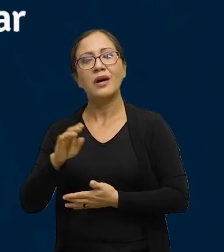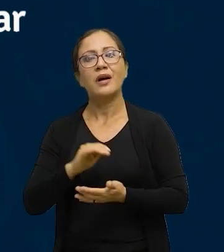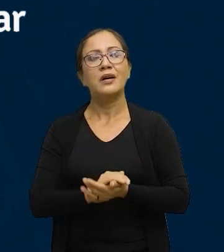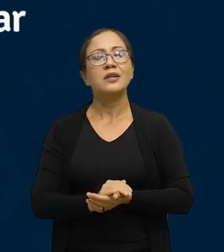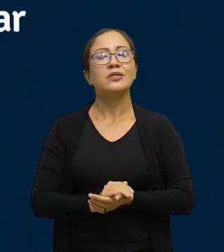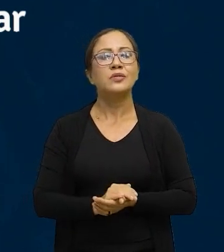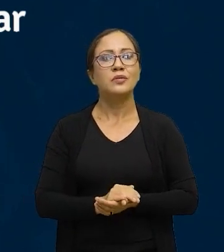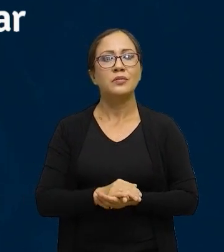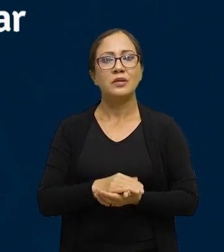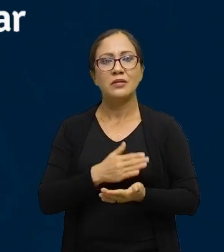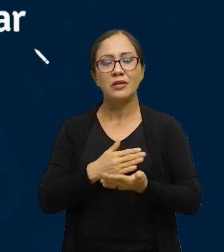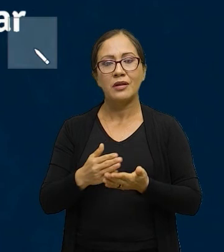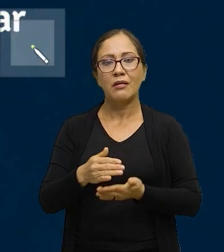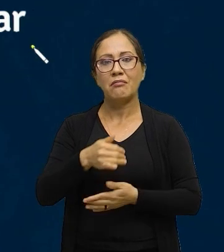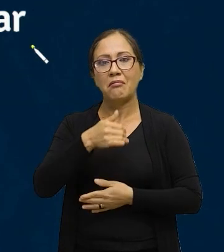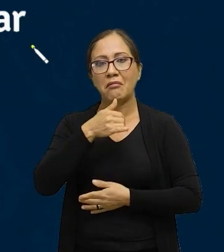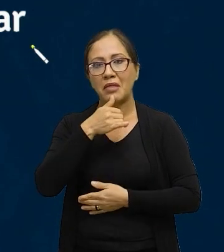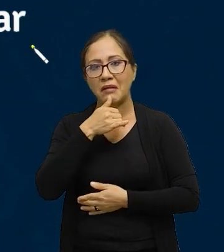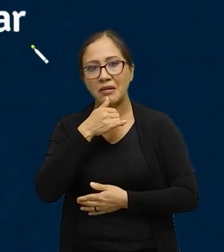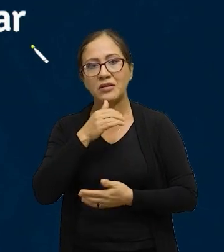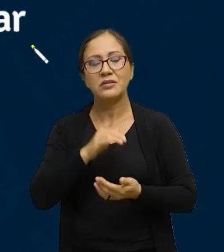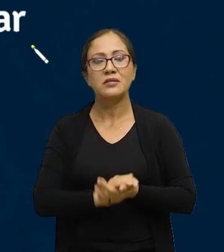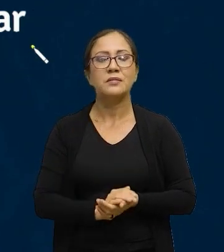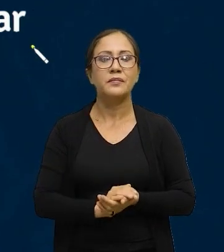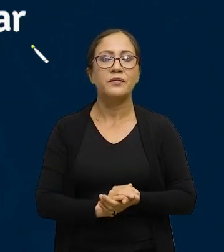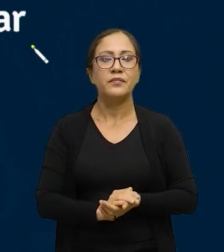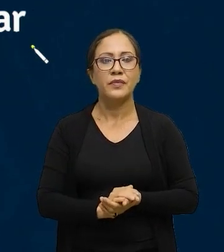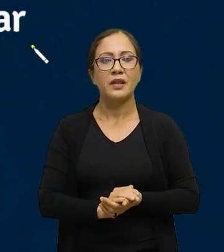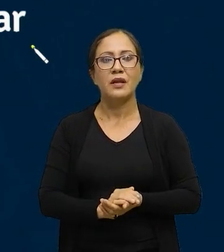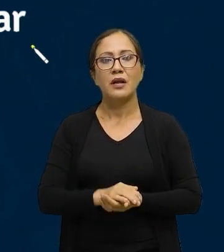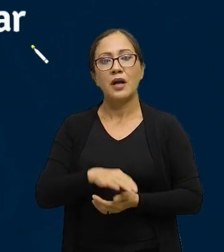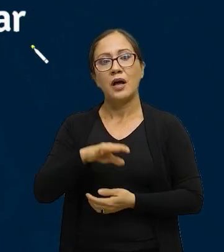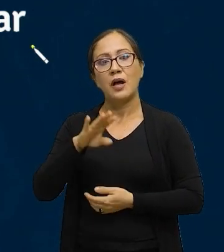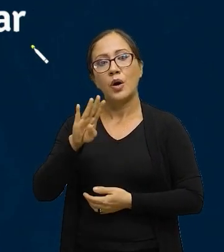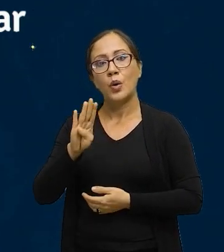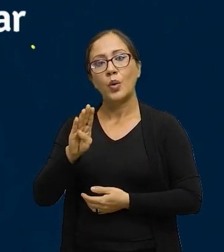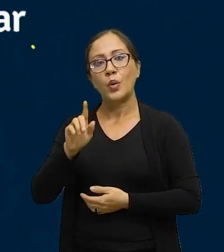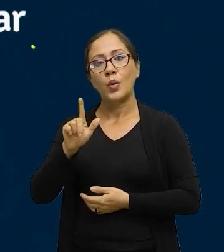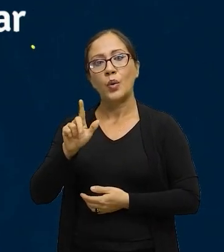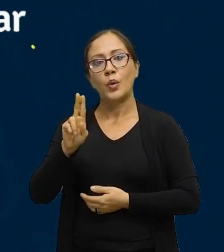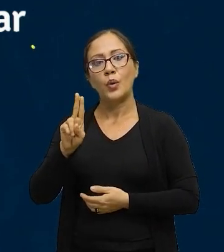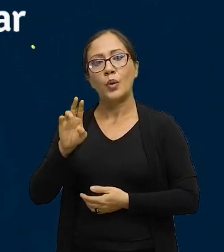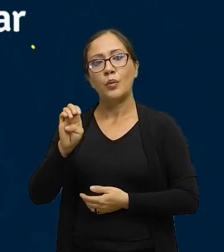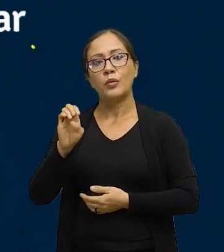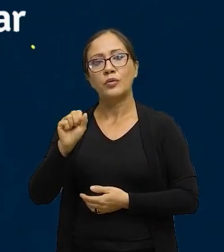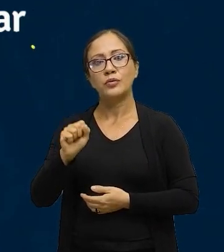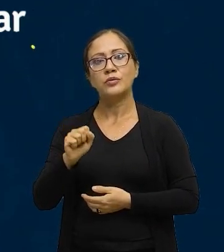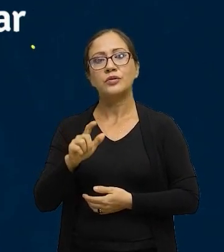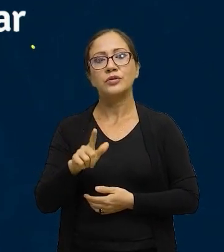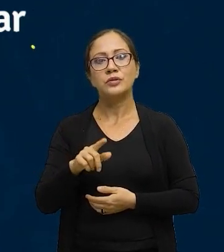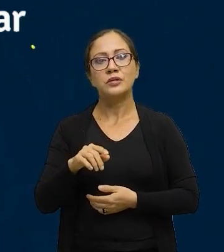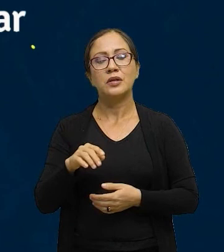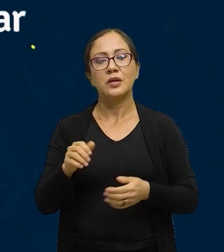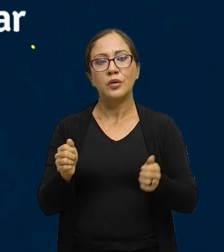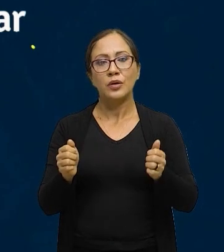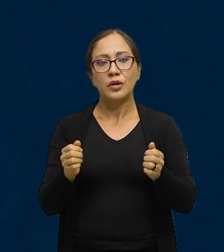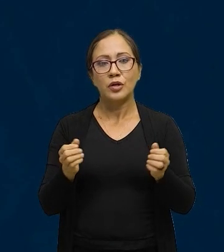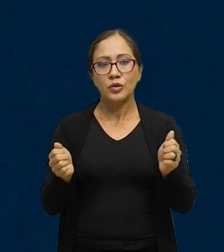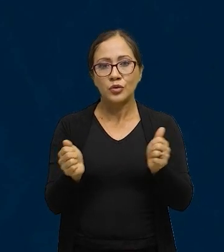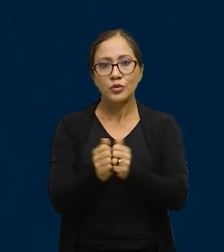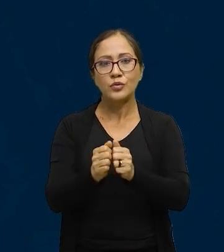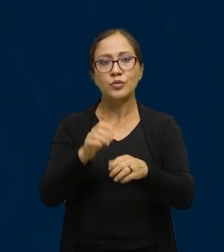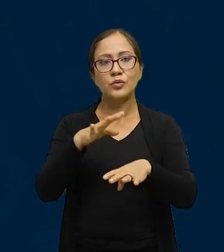matemática, consegue despertar um sentimento inspirador. A letra